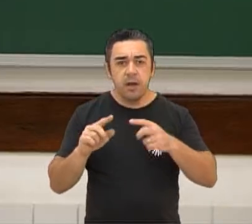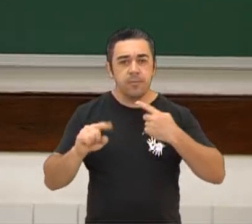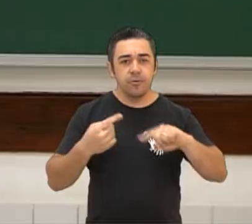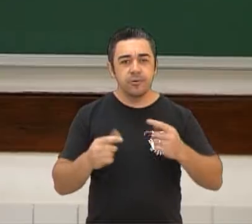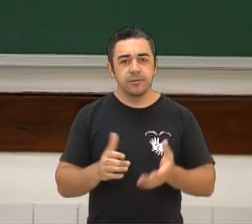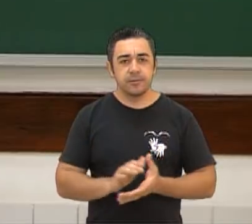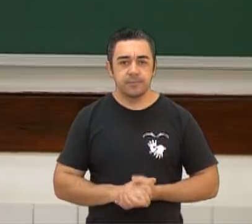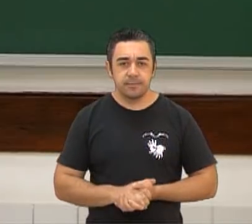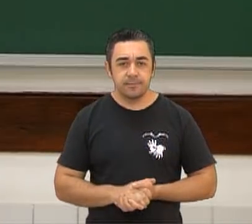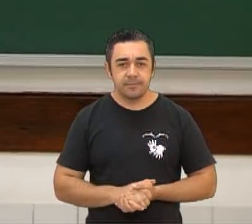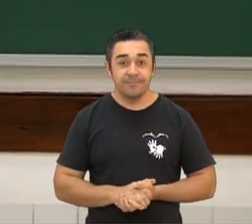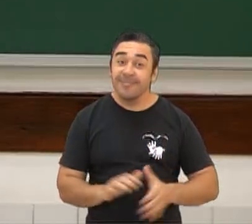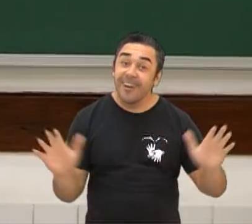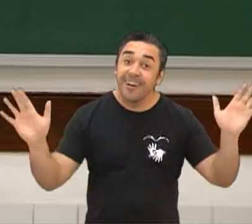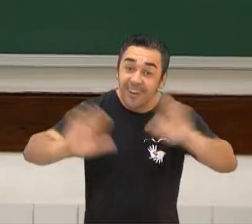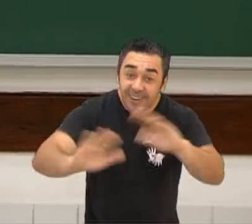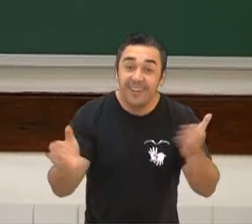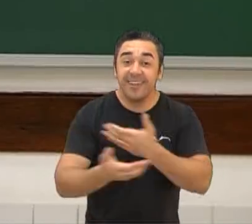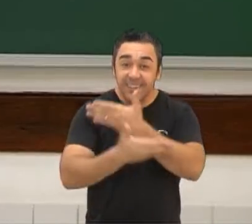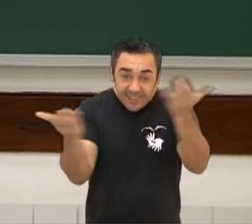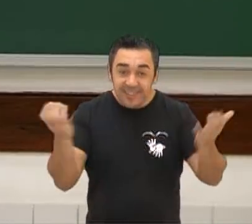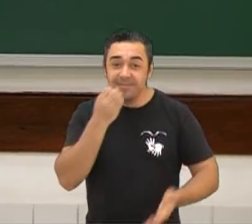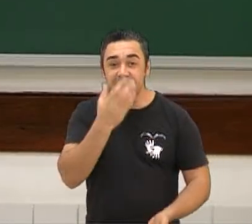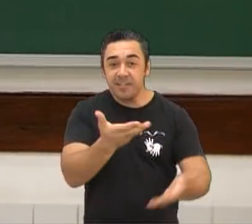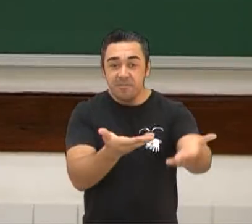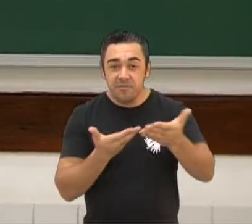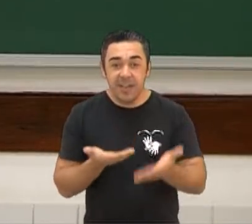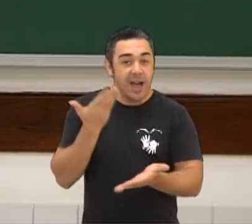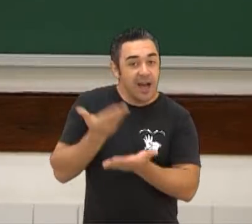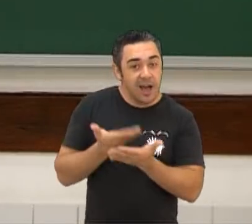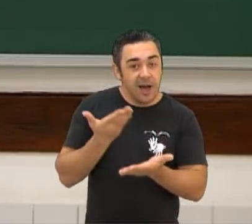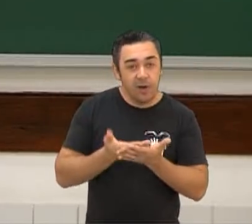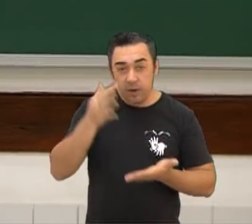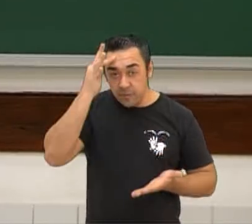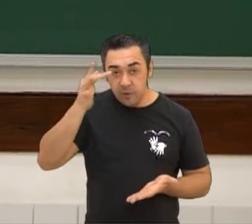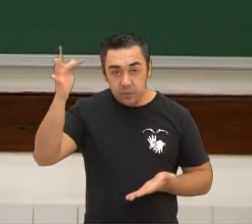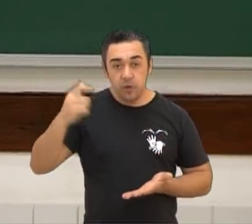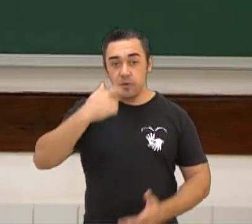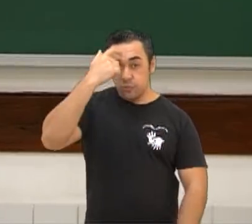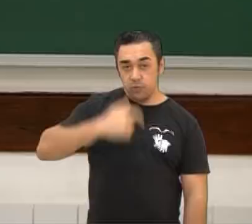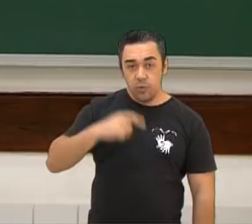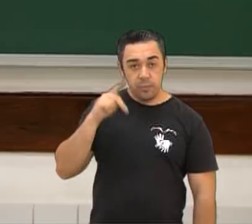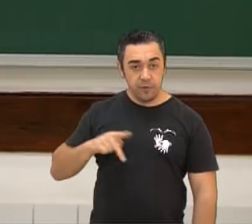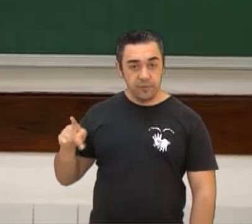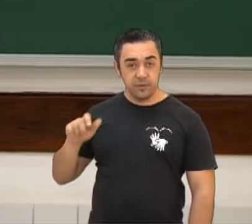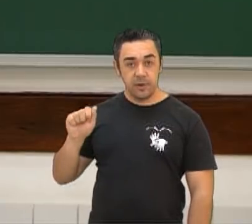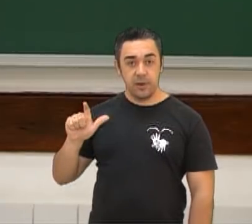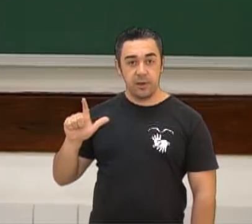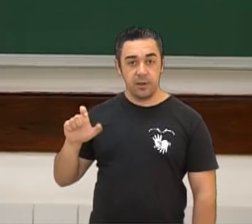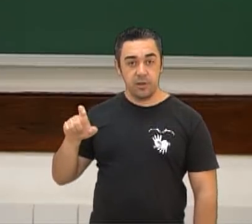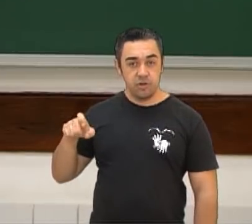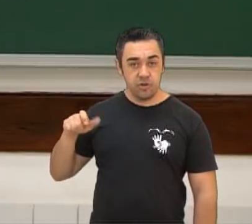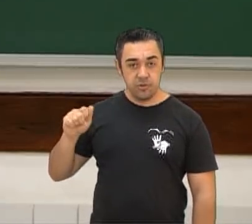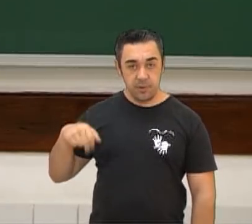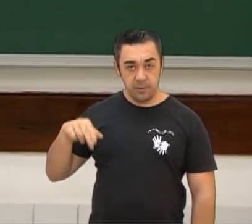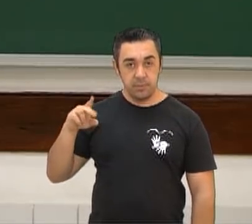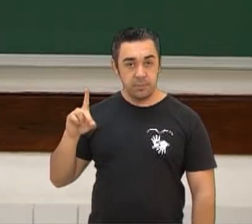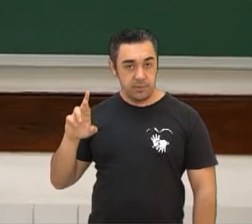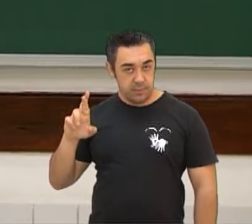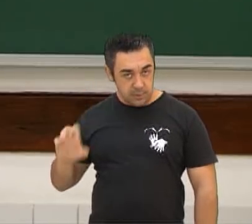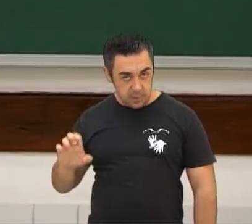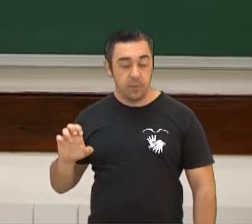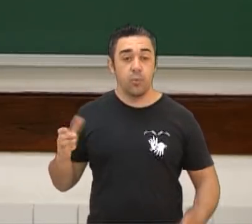Olá, pessoas! Bem-vindos a mais uma aula de filosofia. Eu sou o professor Alexandre Bonfim e